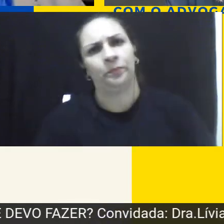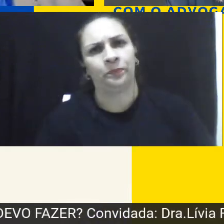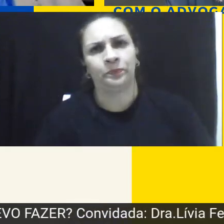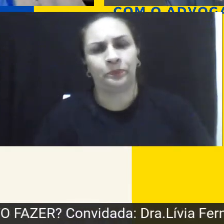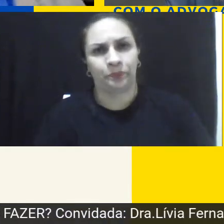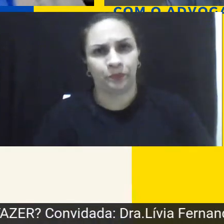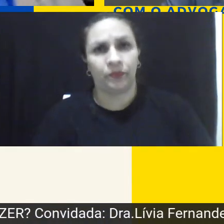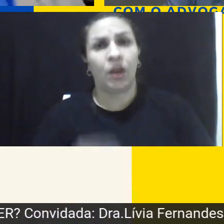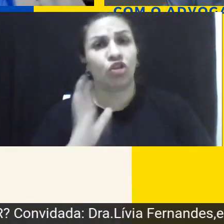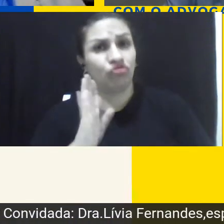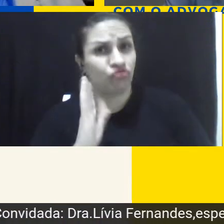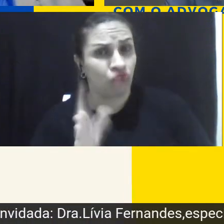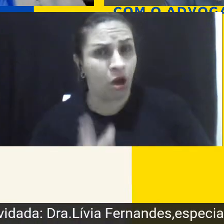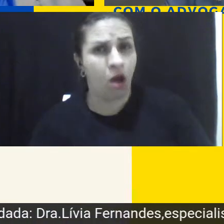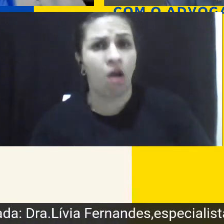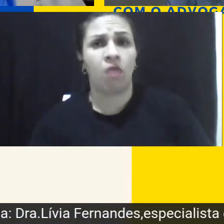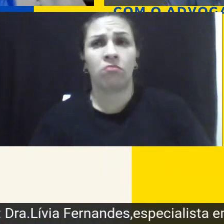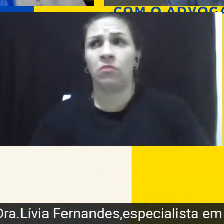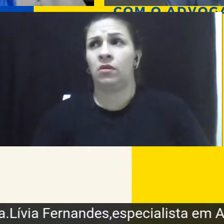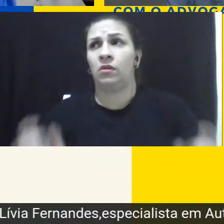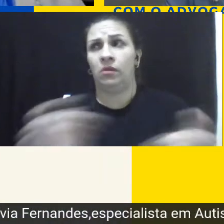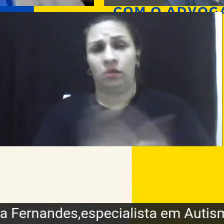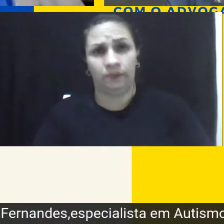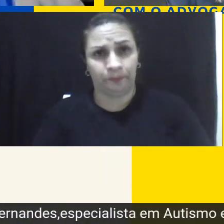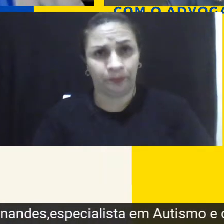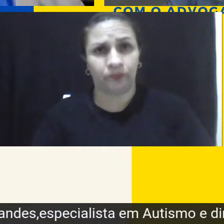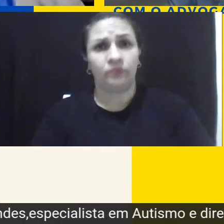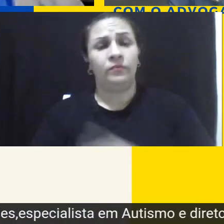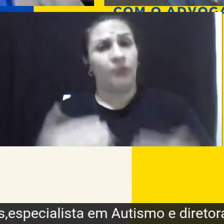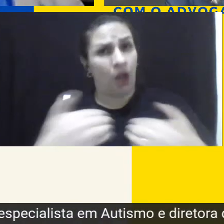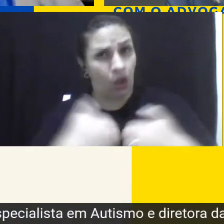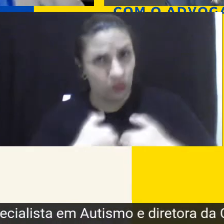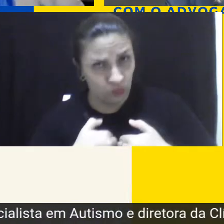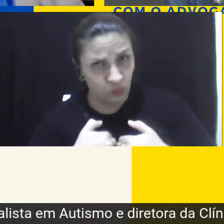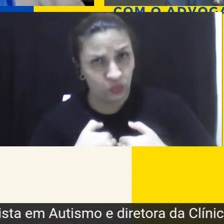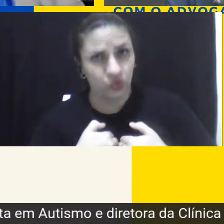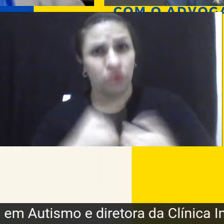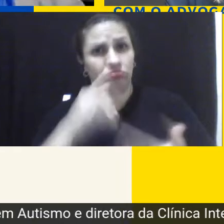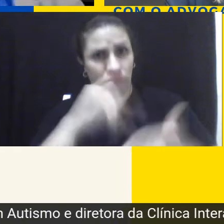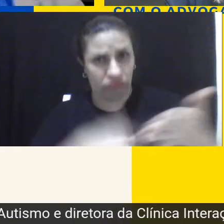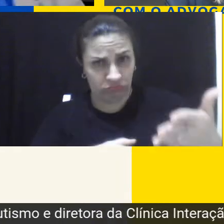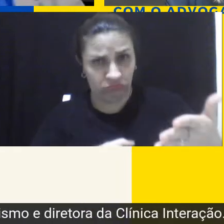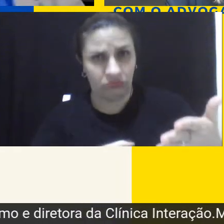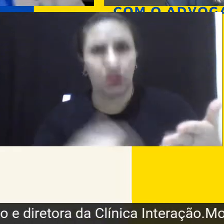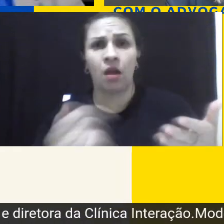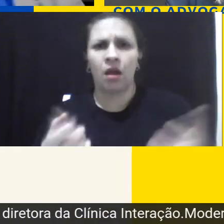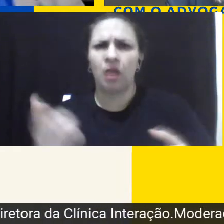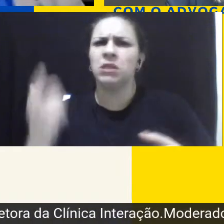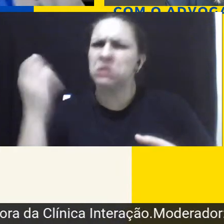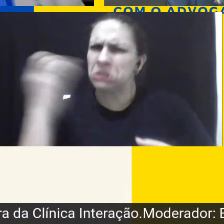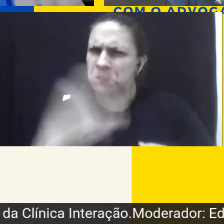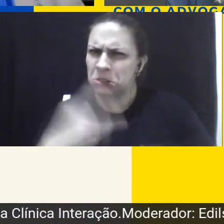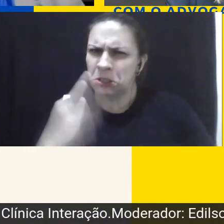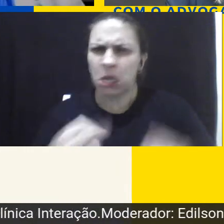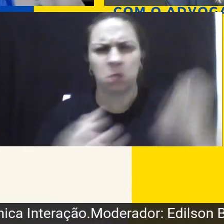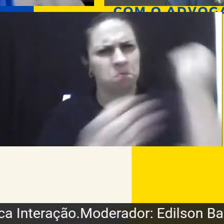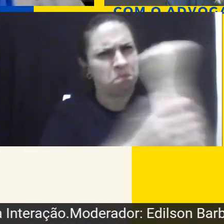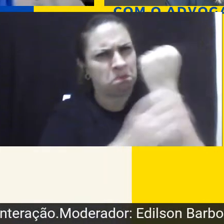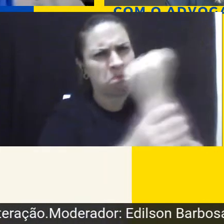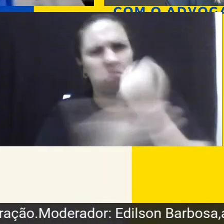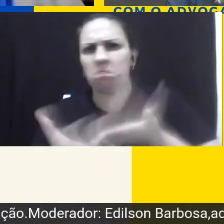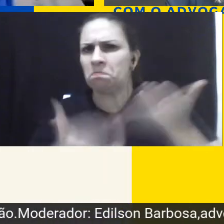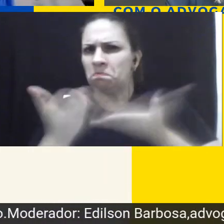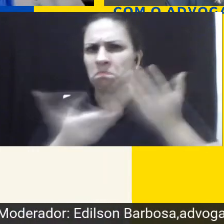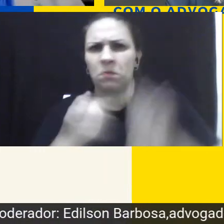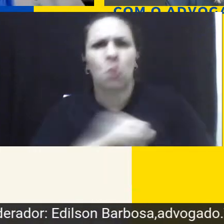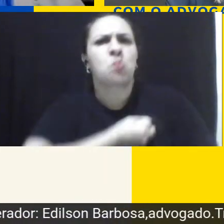todo a questão de autista e tendo as terapias, essas terapias, a quantidade quem